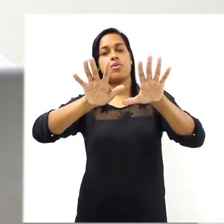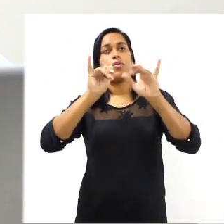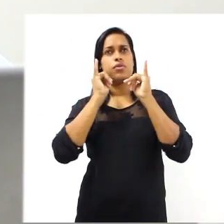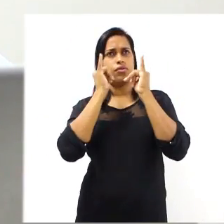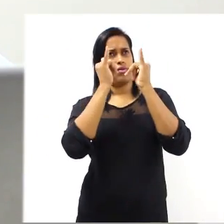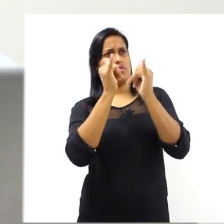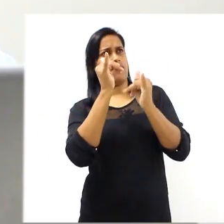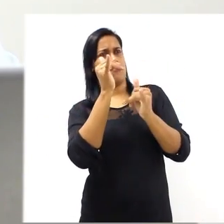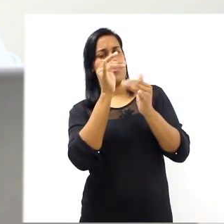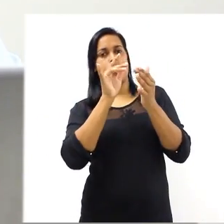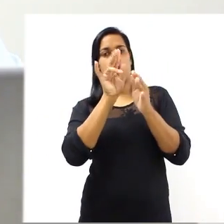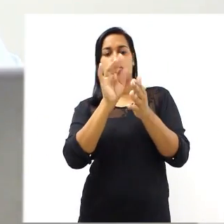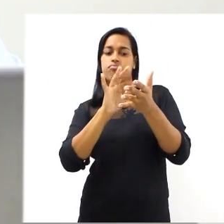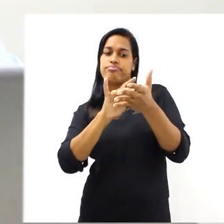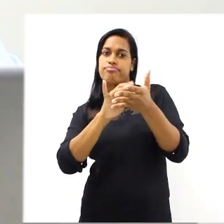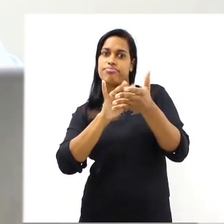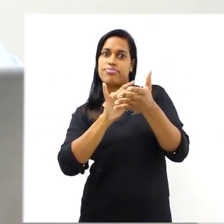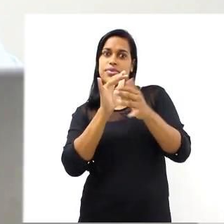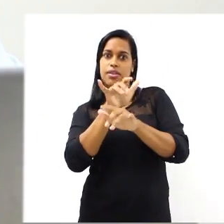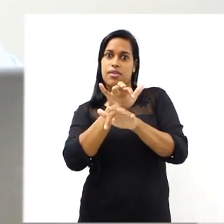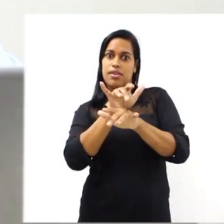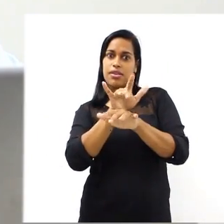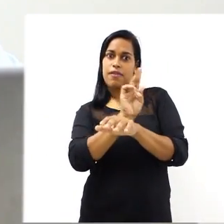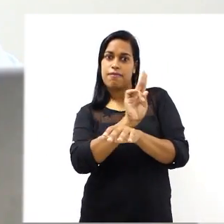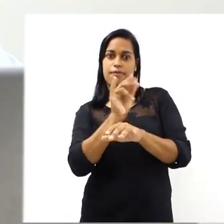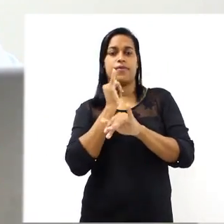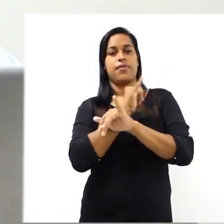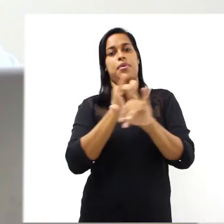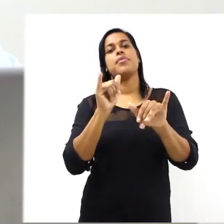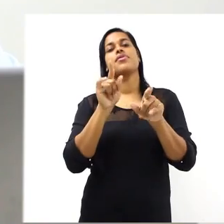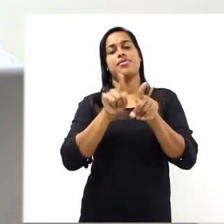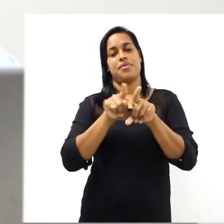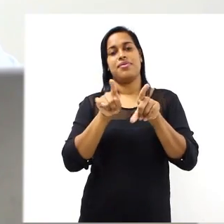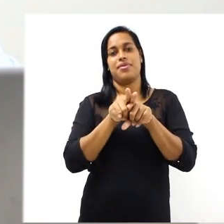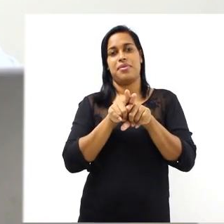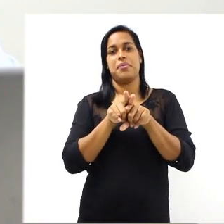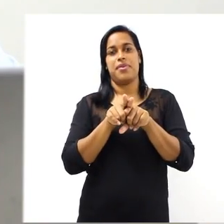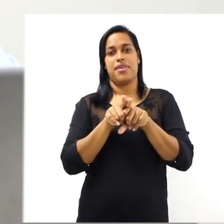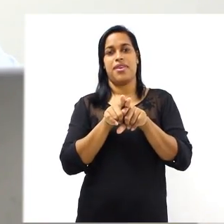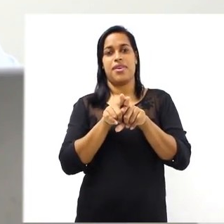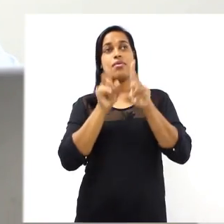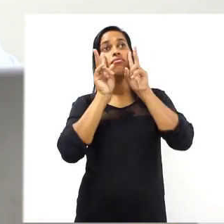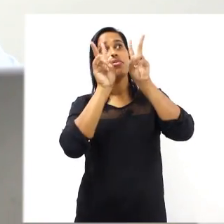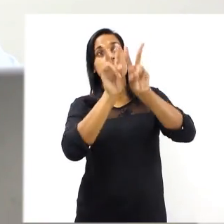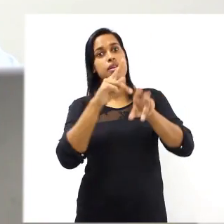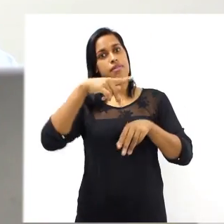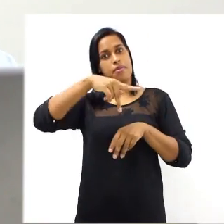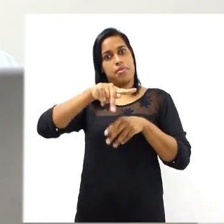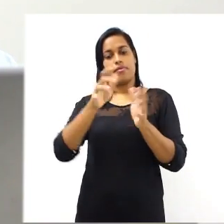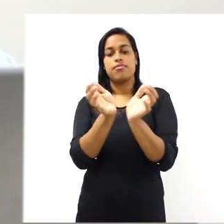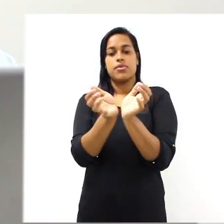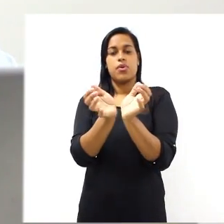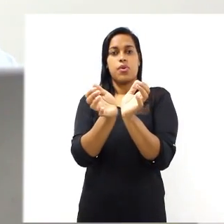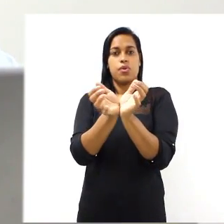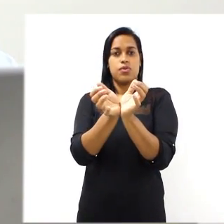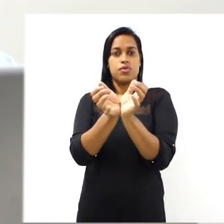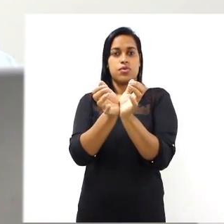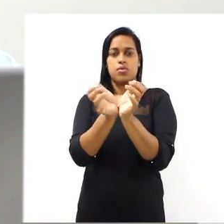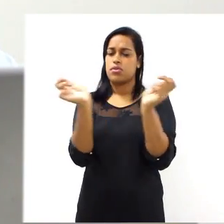você digita ali de forma mais fácil. Ele provê para você um conjunto